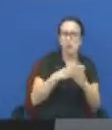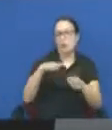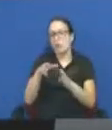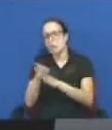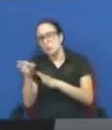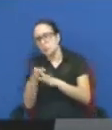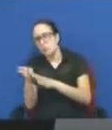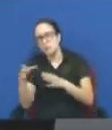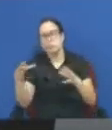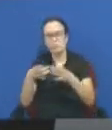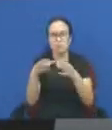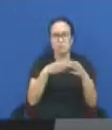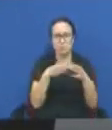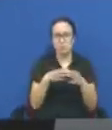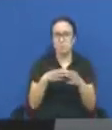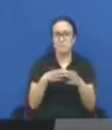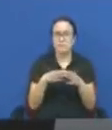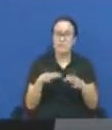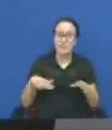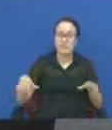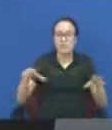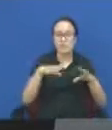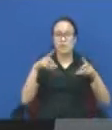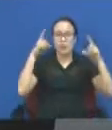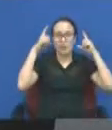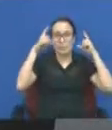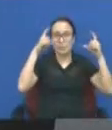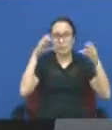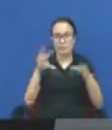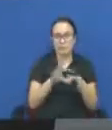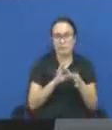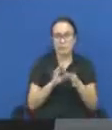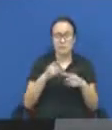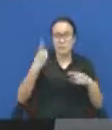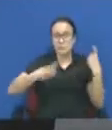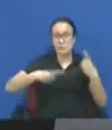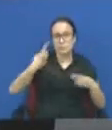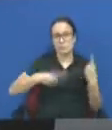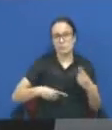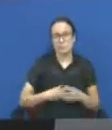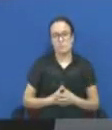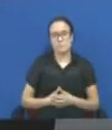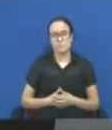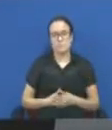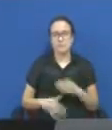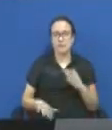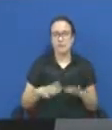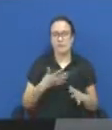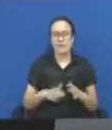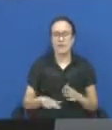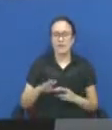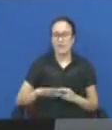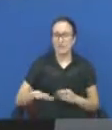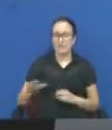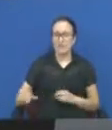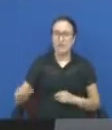né? Porque quando a gente vai ver a criança, aquilo quando o Rodney falou, quando a gente fala a questão da polícia, da coisa, a criança,